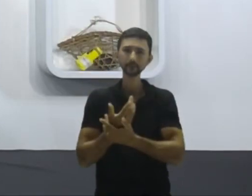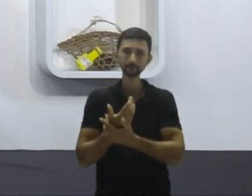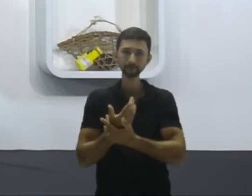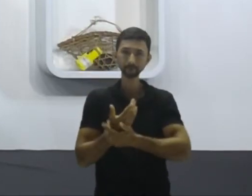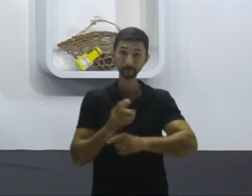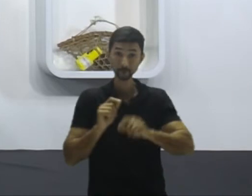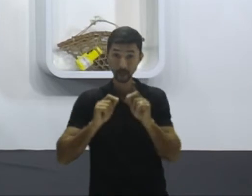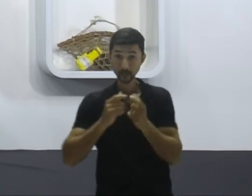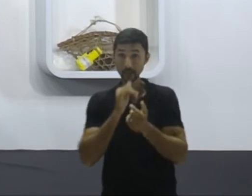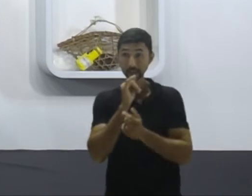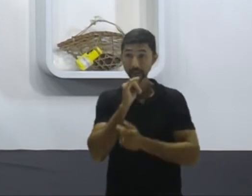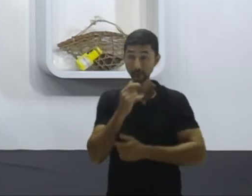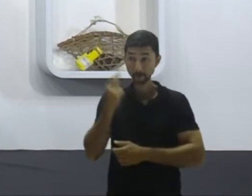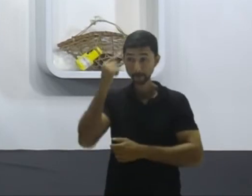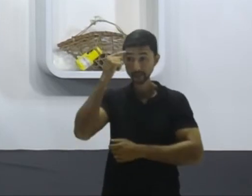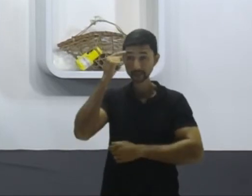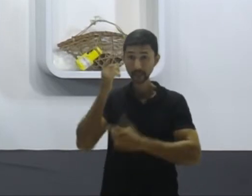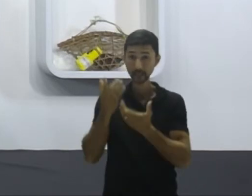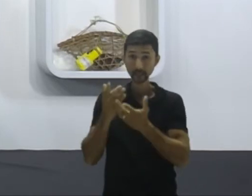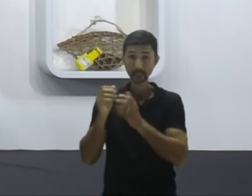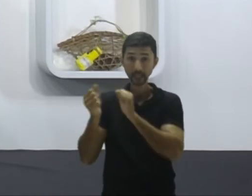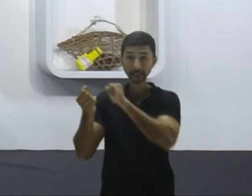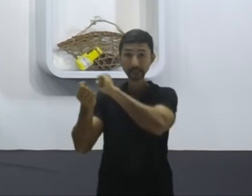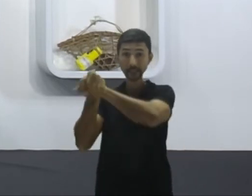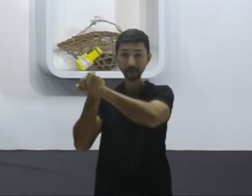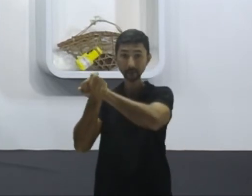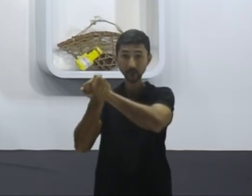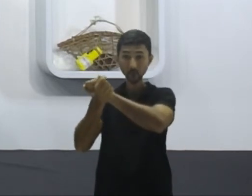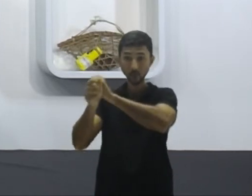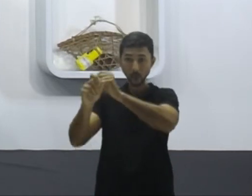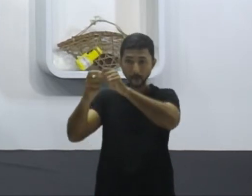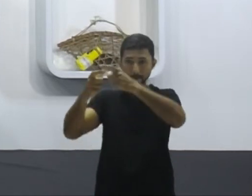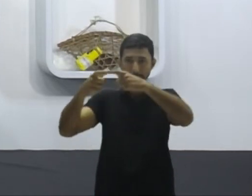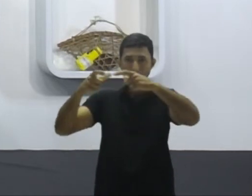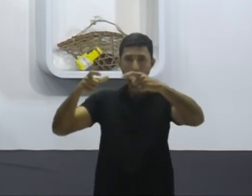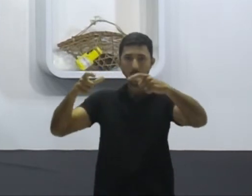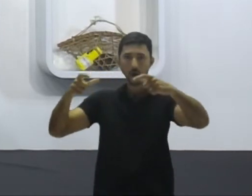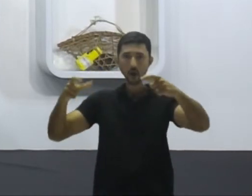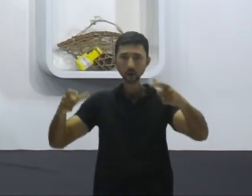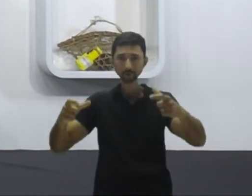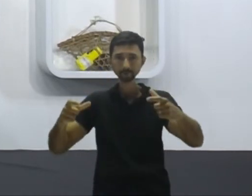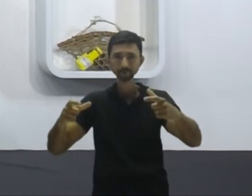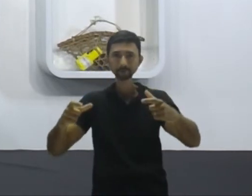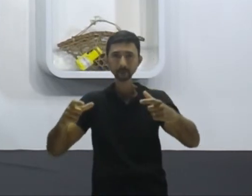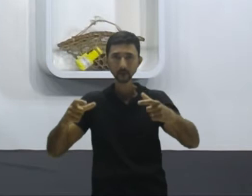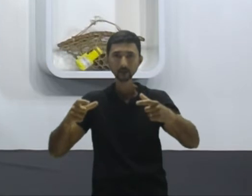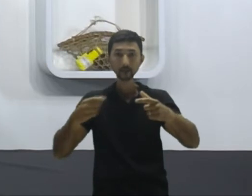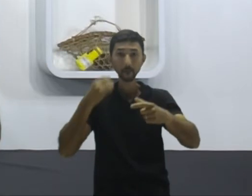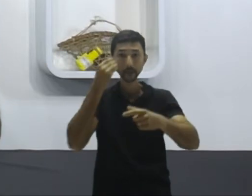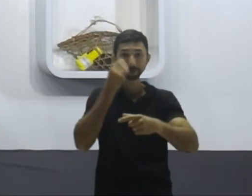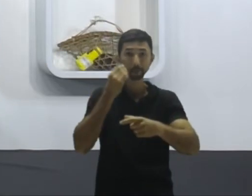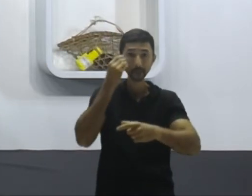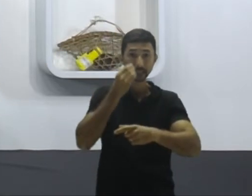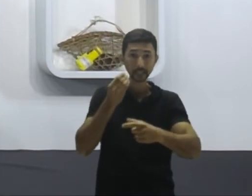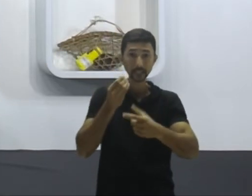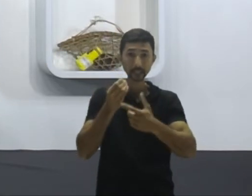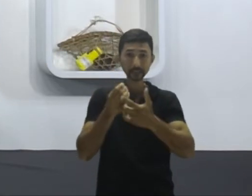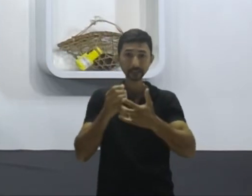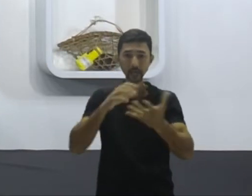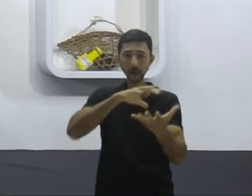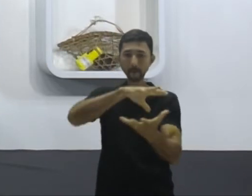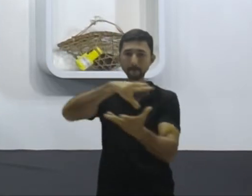a escravidão tivesse uma dimensão muito maior, tornando ela uma experiência